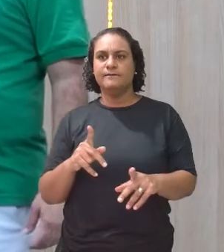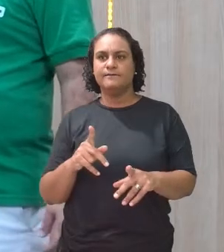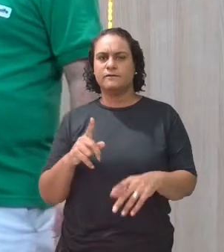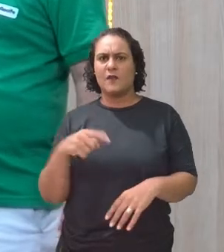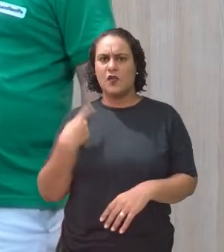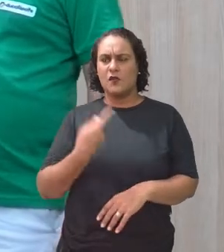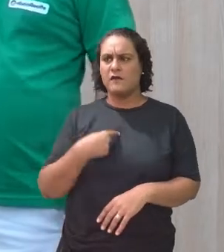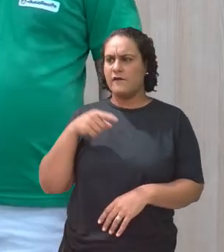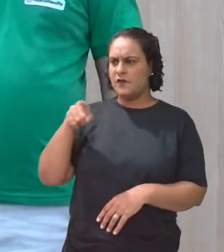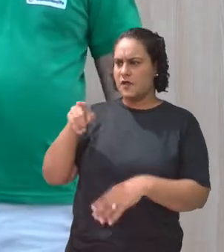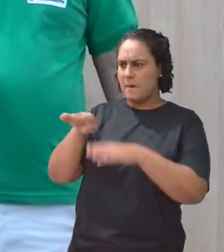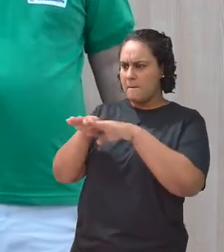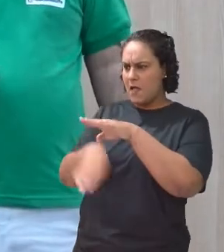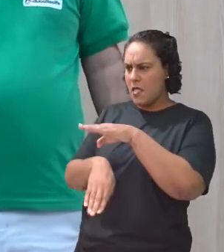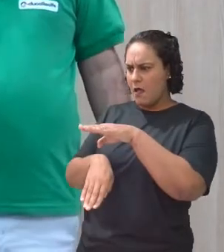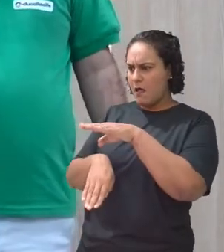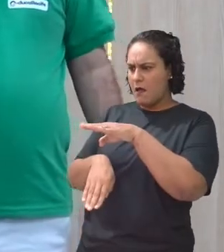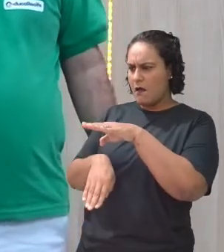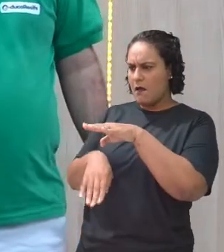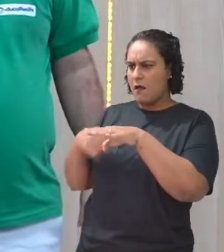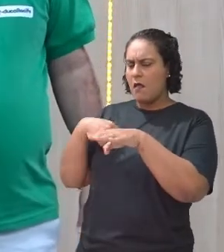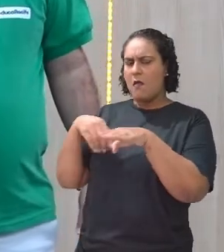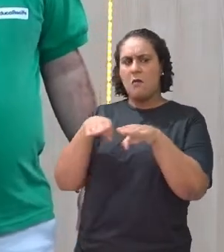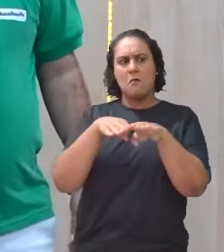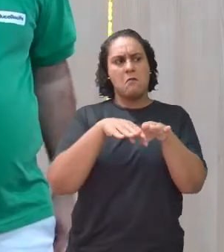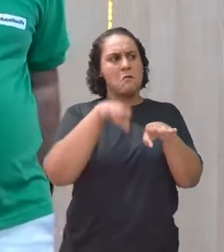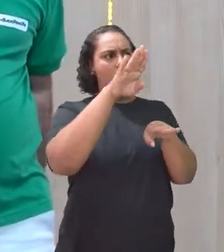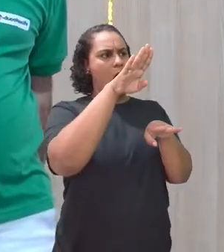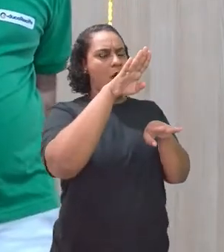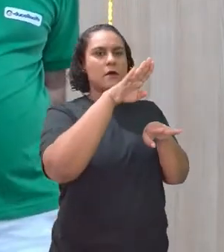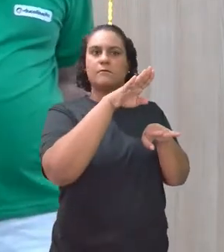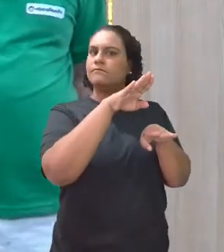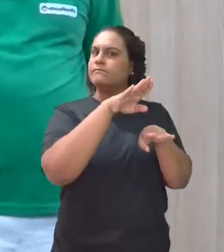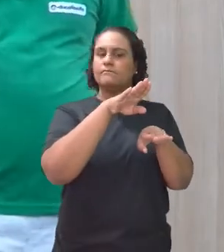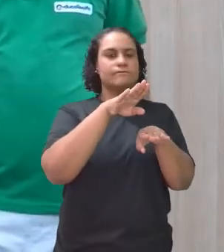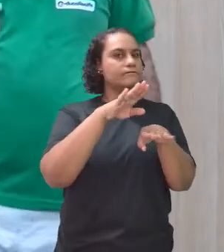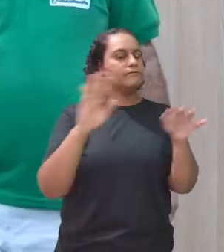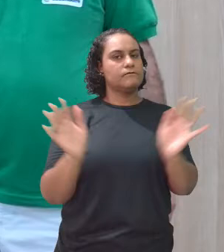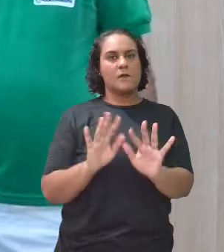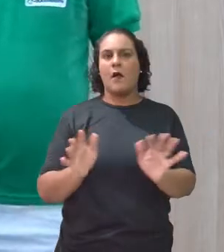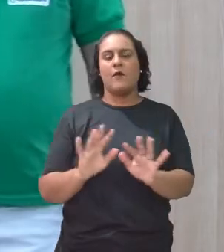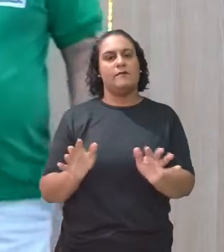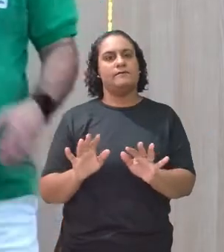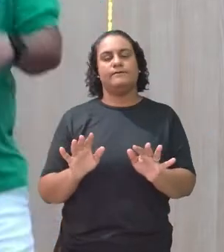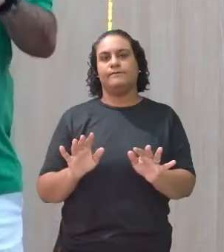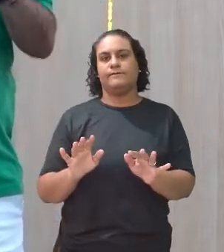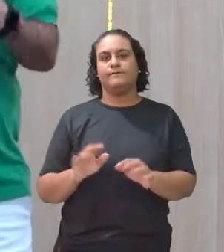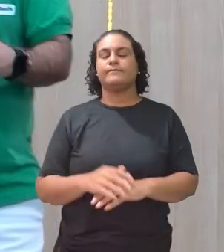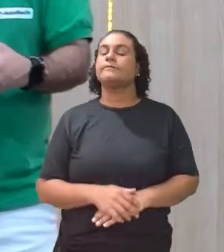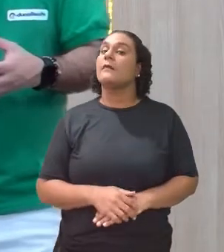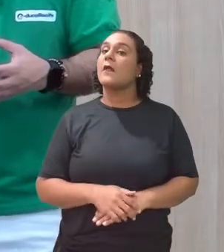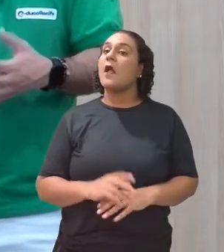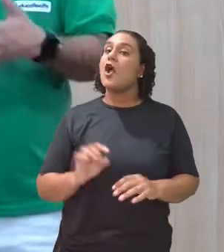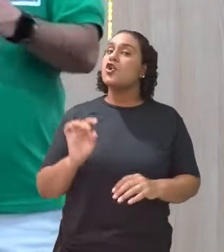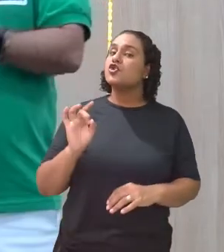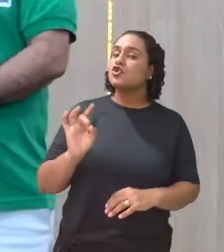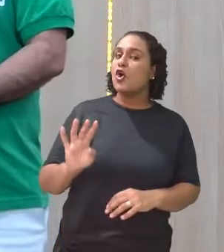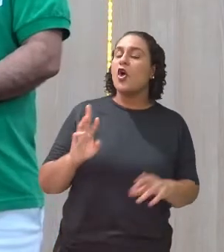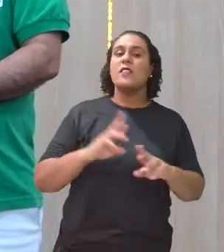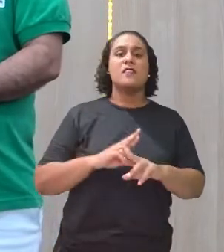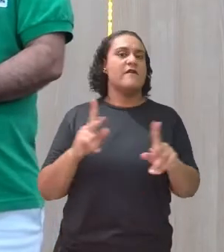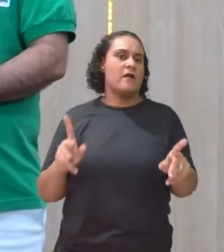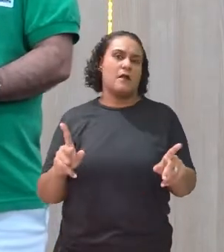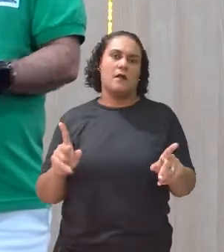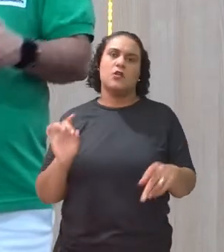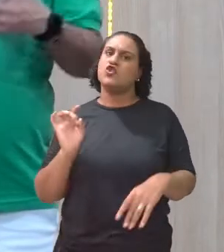tornam inferiores ou melhores do que ninguém, ou também piores, né, do que ninguém, apenas